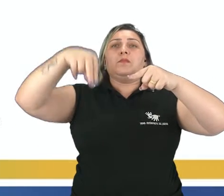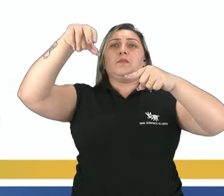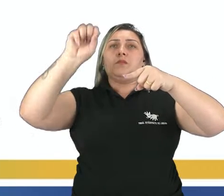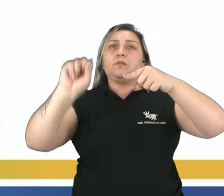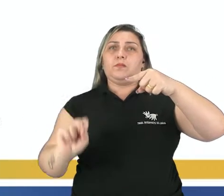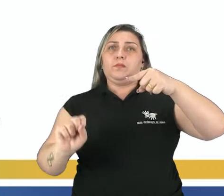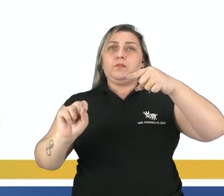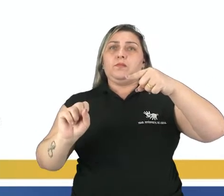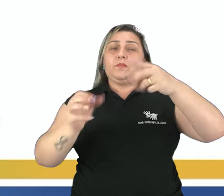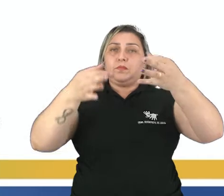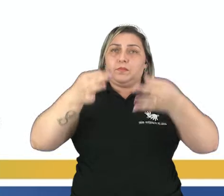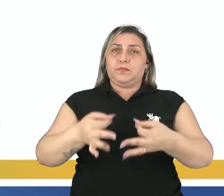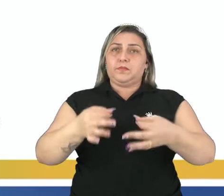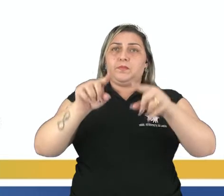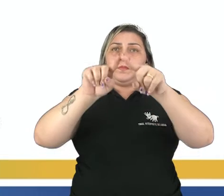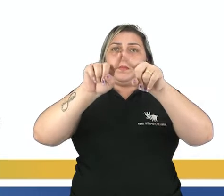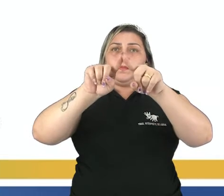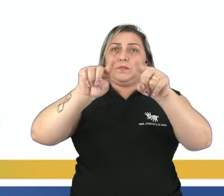sul, certo?